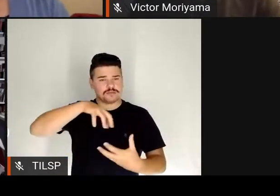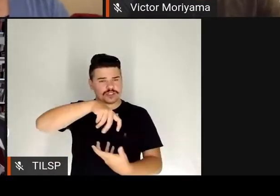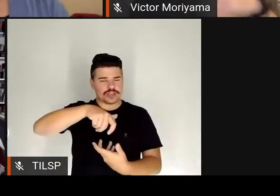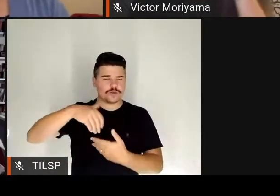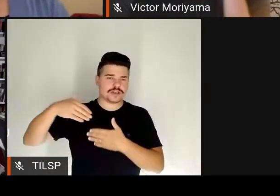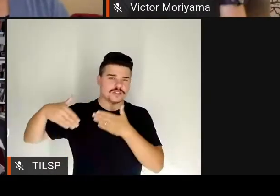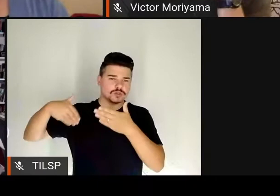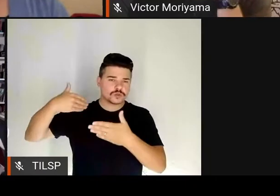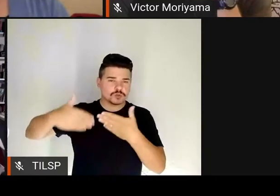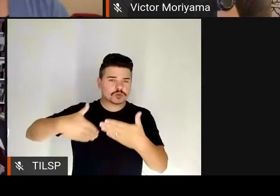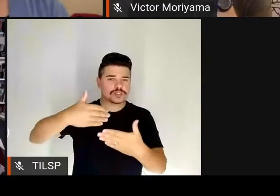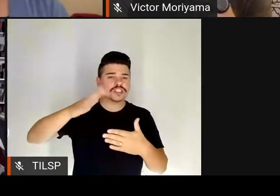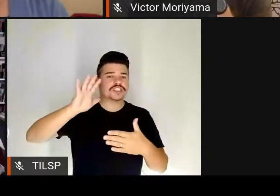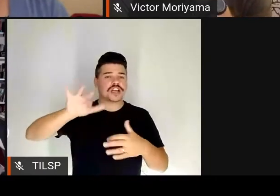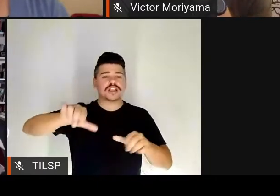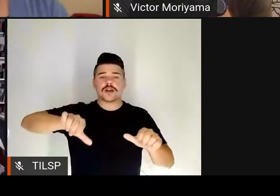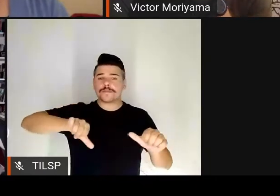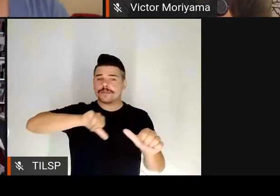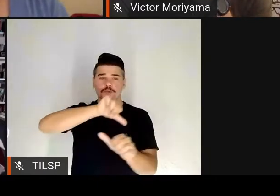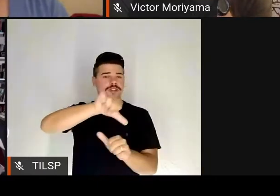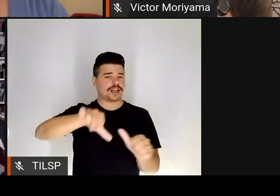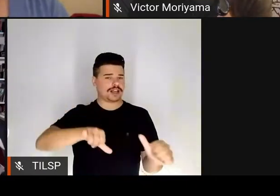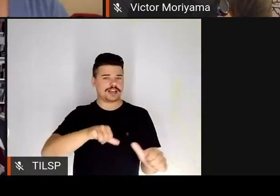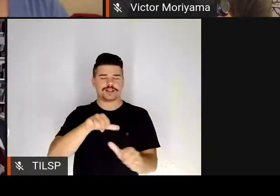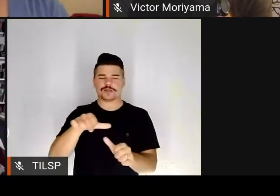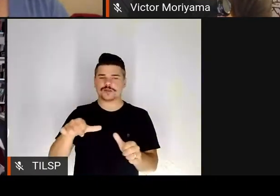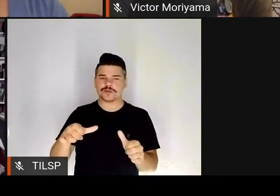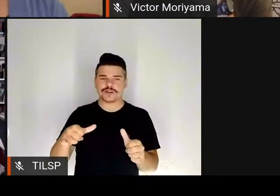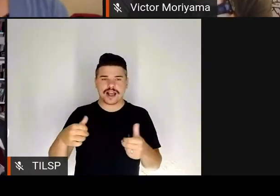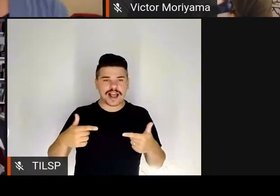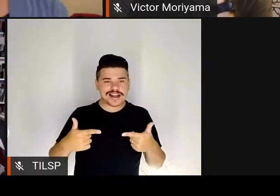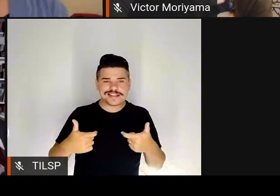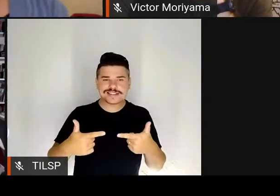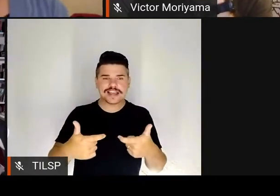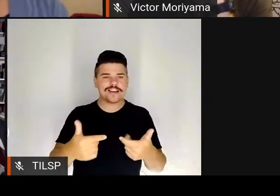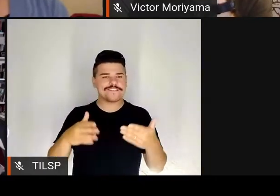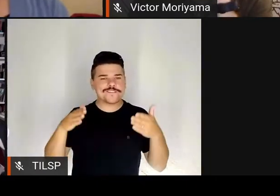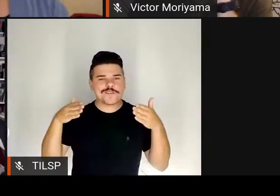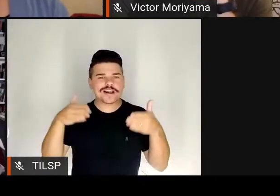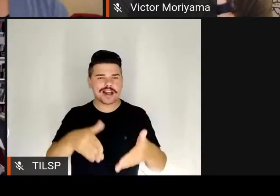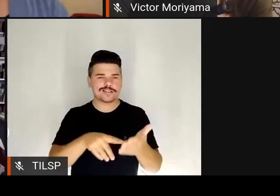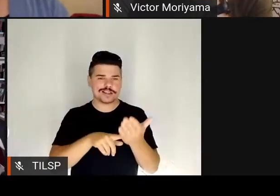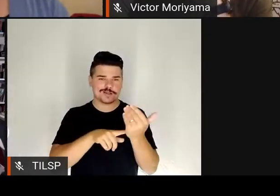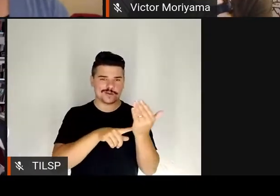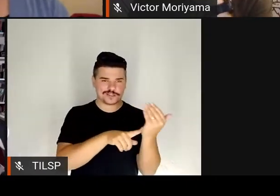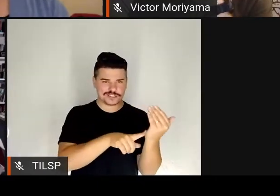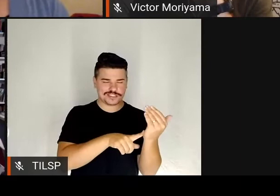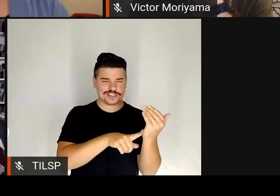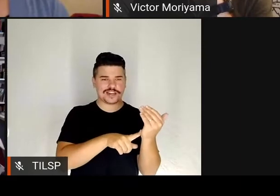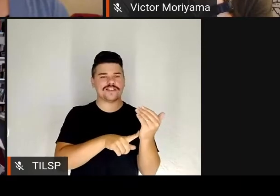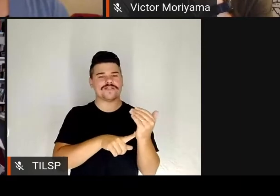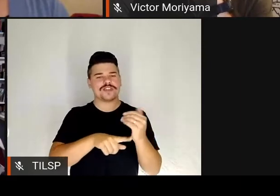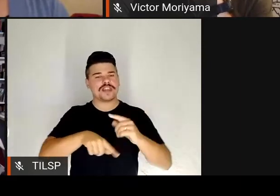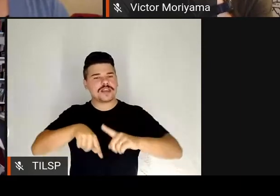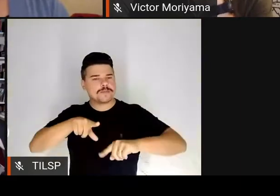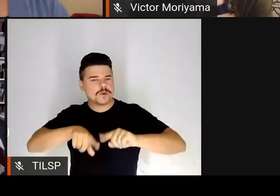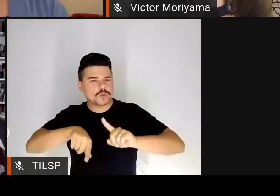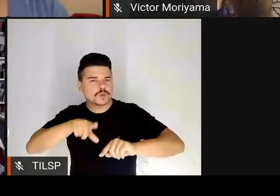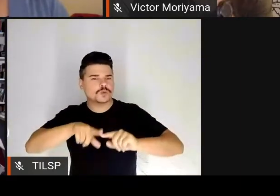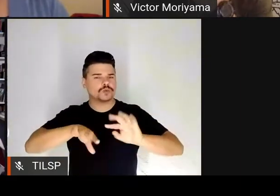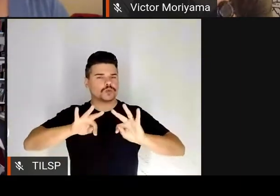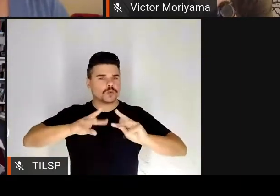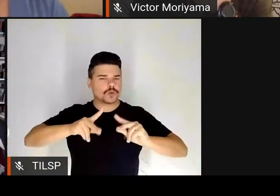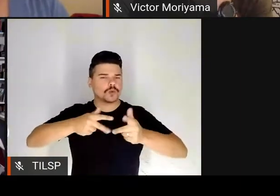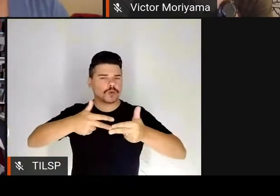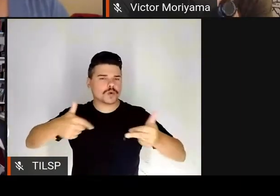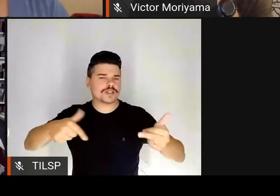tinha transformado a guerra numa realidade mediada pela tecnologia, em que os equipamentos e os armamentos tecnológicos, como